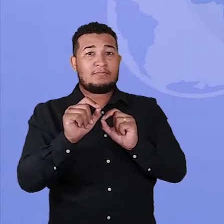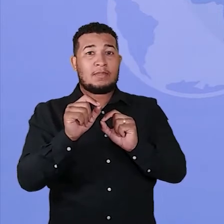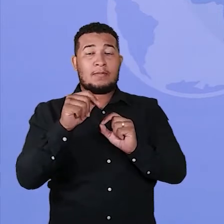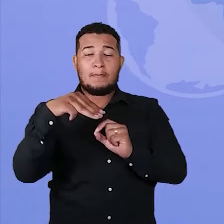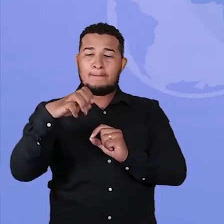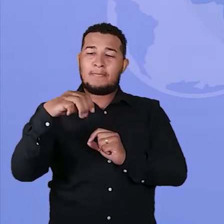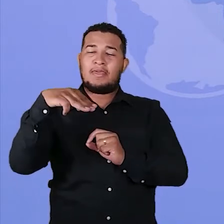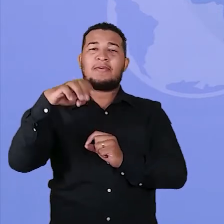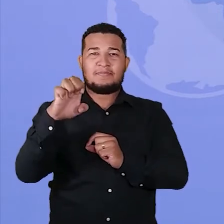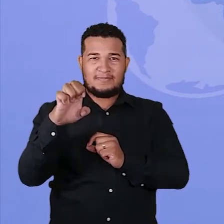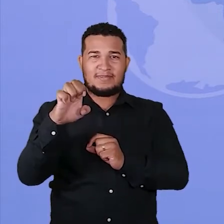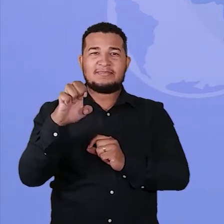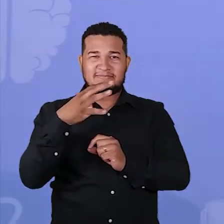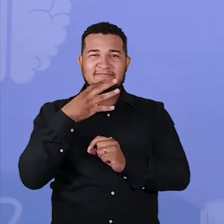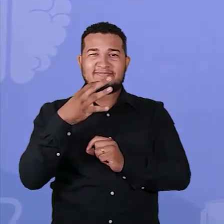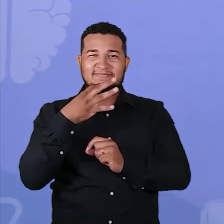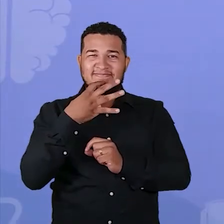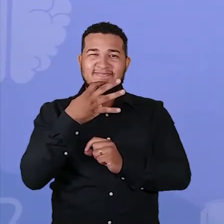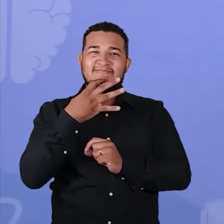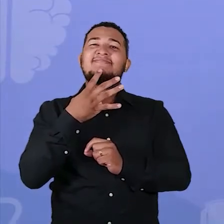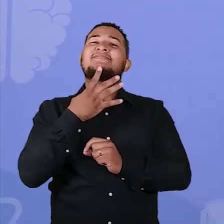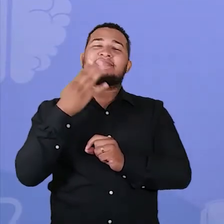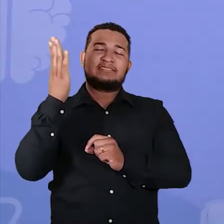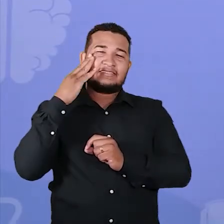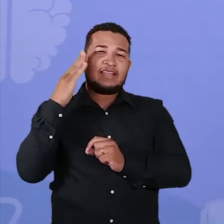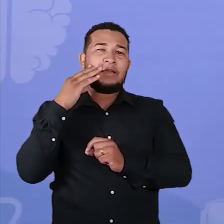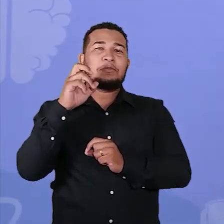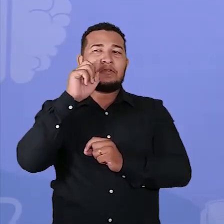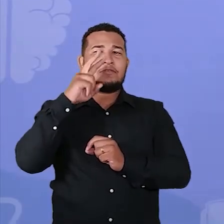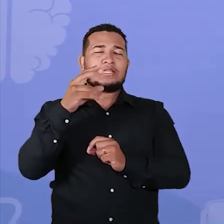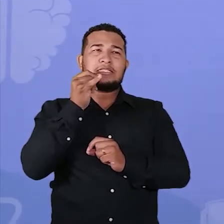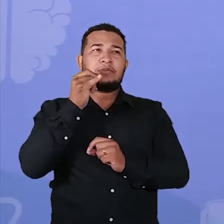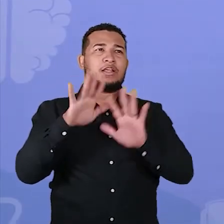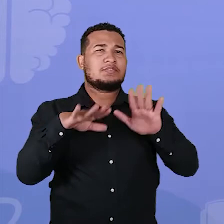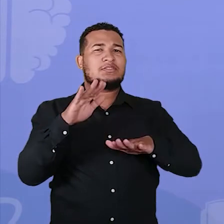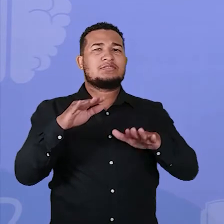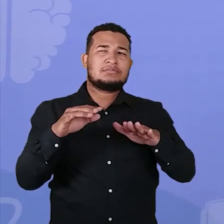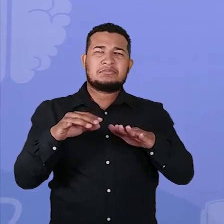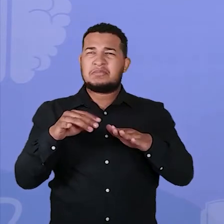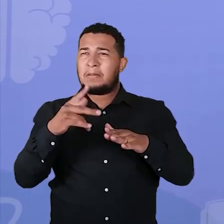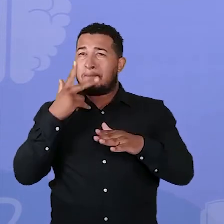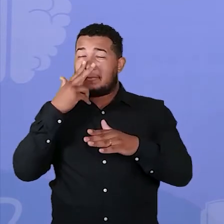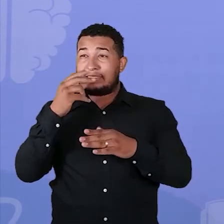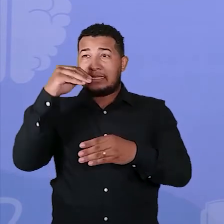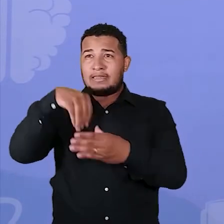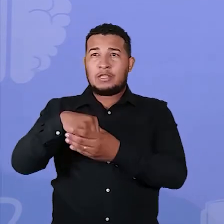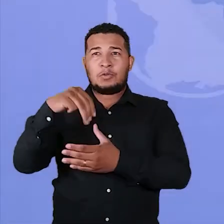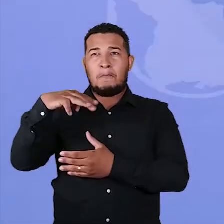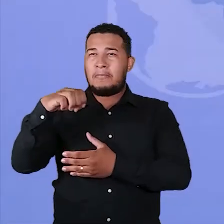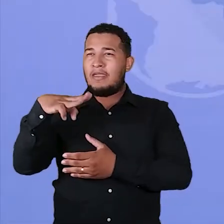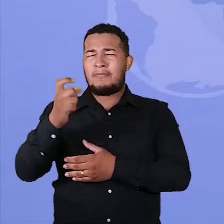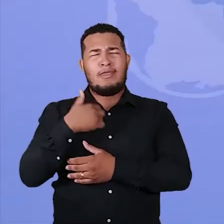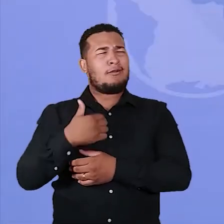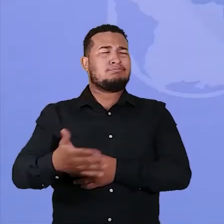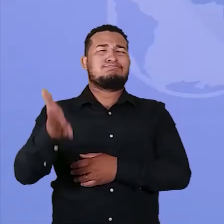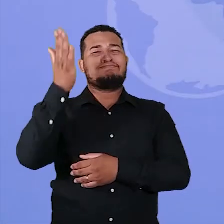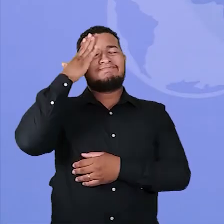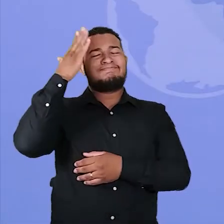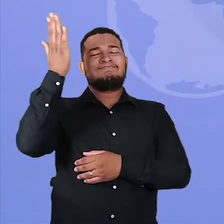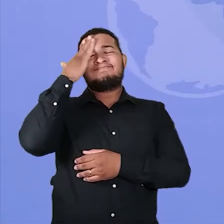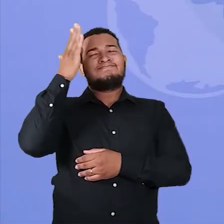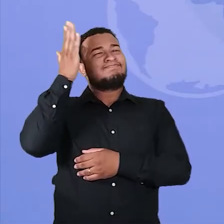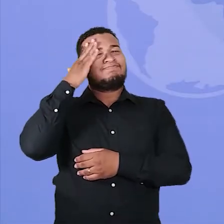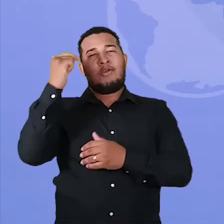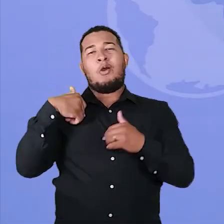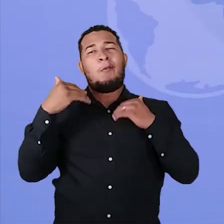famosos memes. E aí, você que está me escutando isso, você pode falar assim, em meme eu sou craque, né?